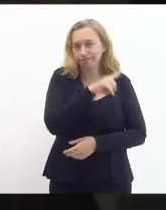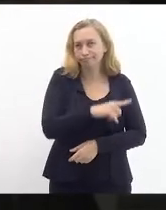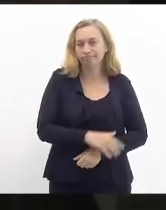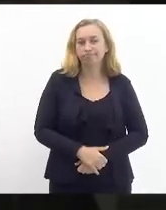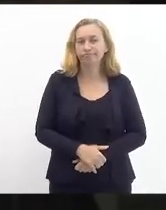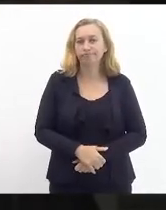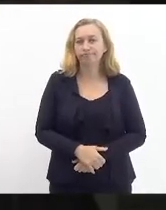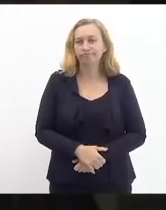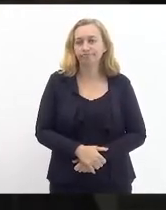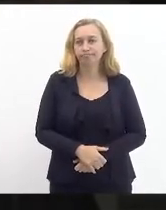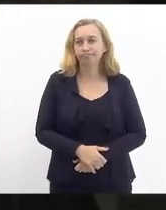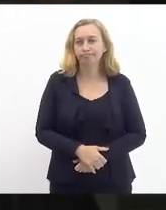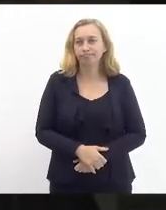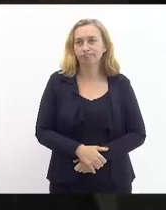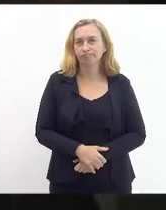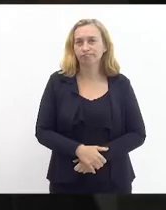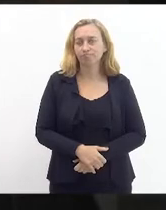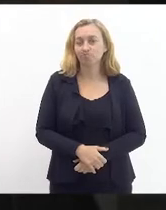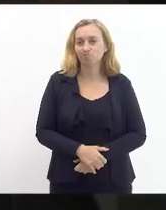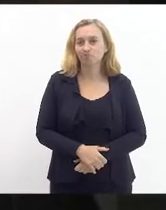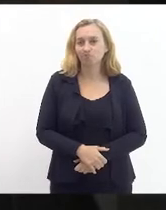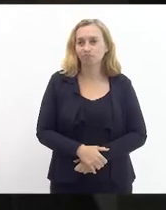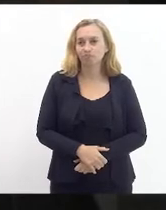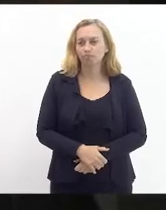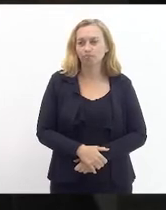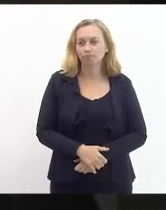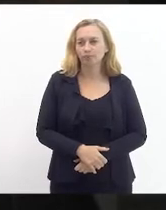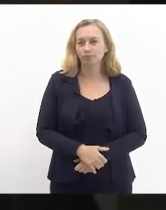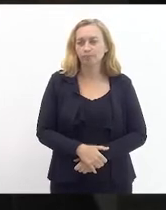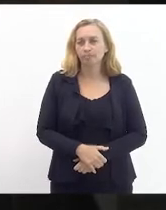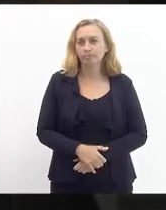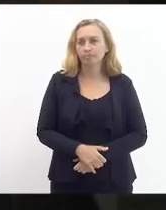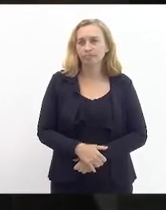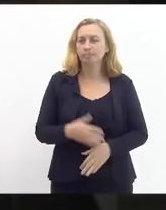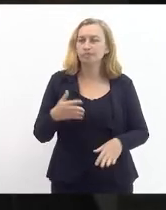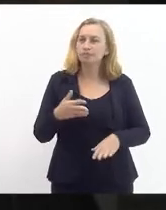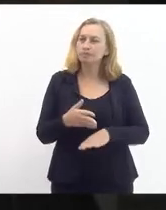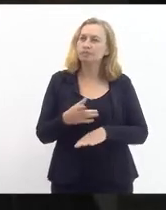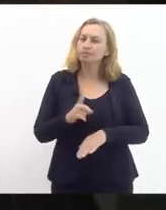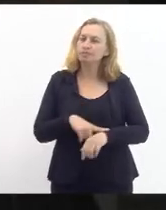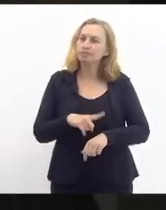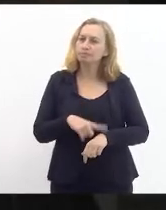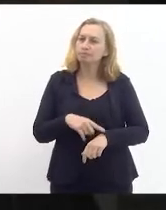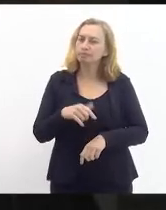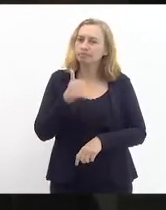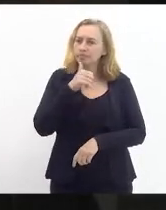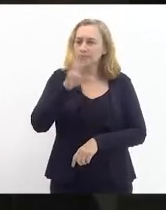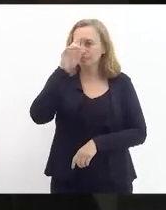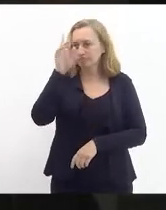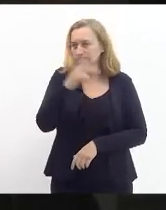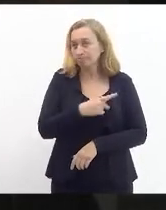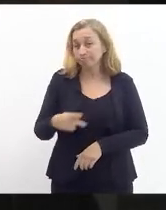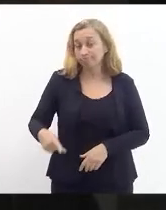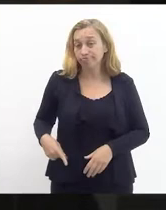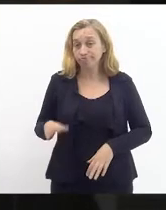e nós estamos entrando num quadro chora Presidente mais complexo